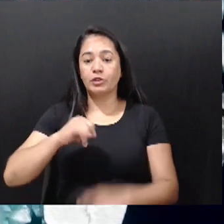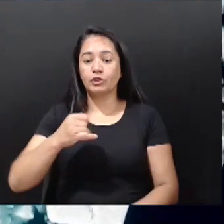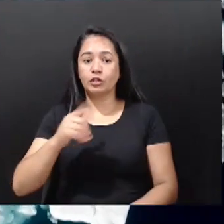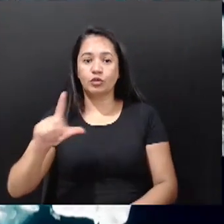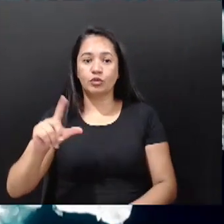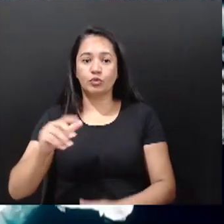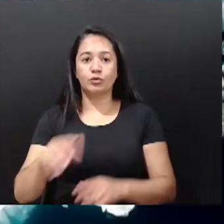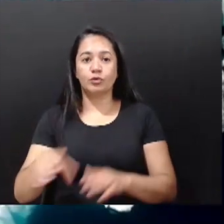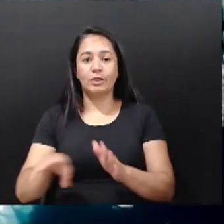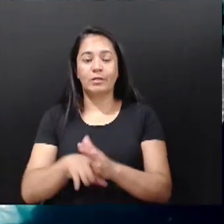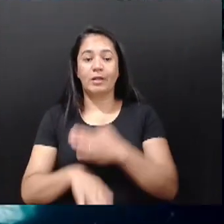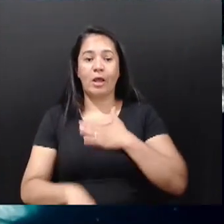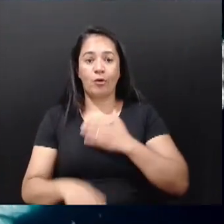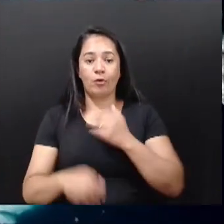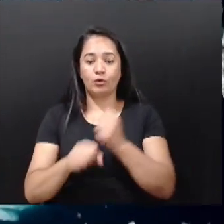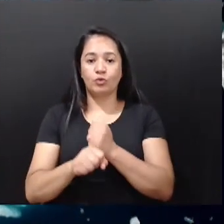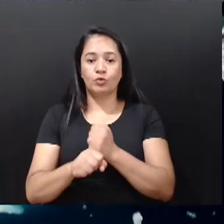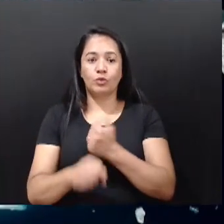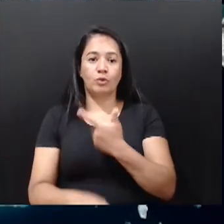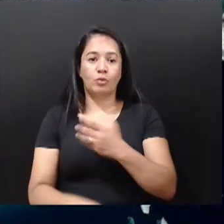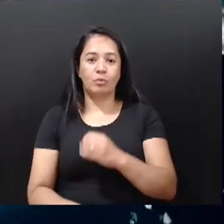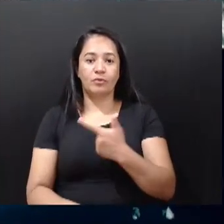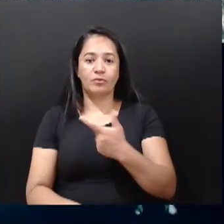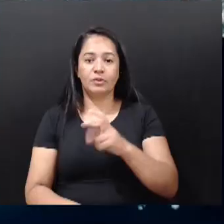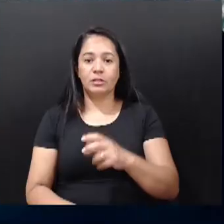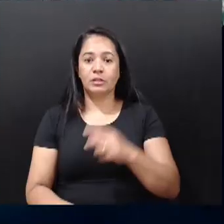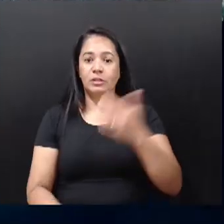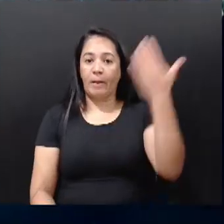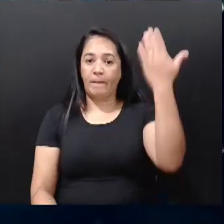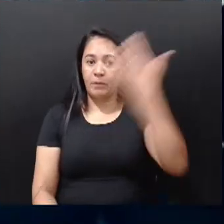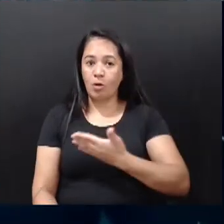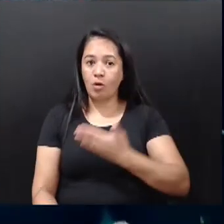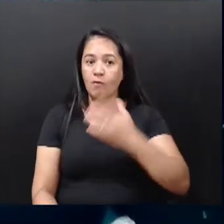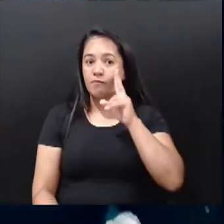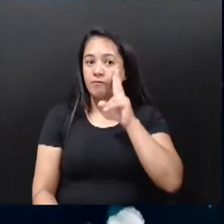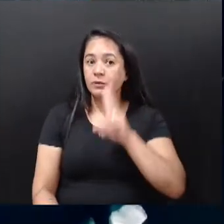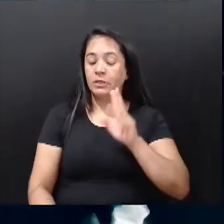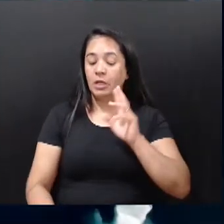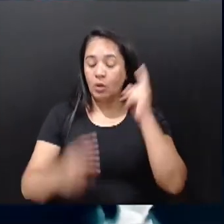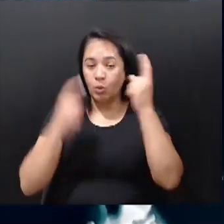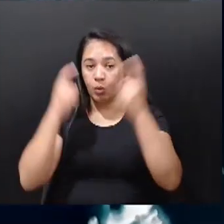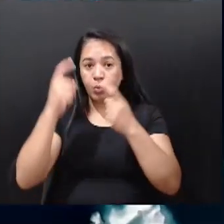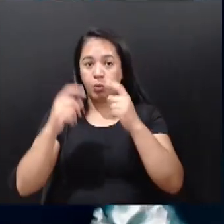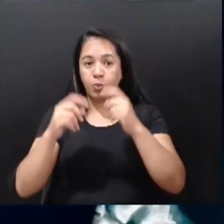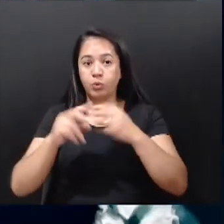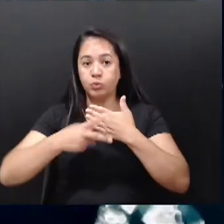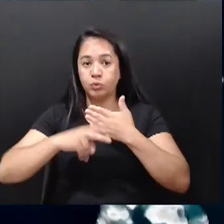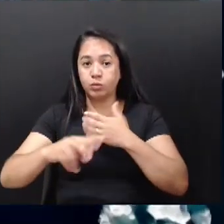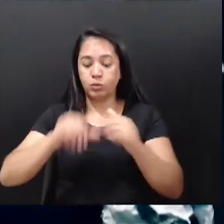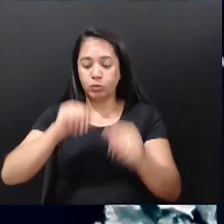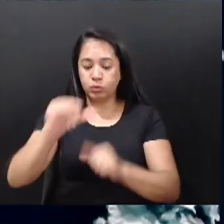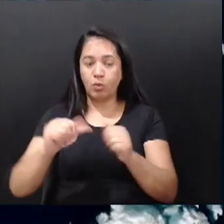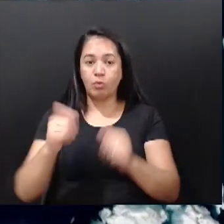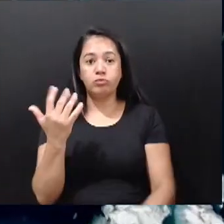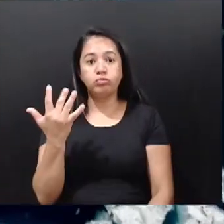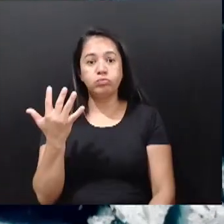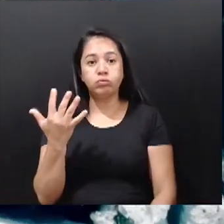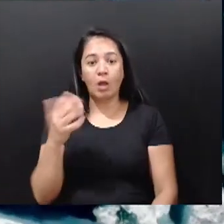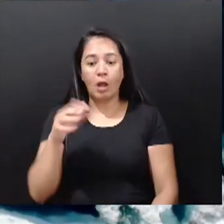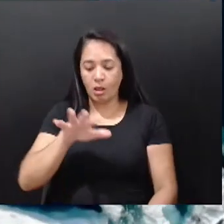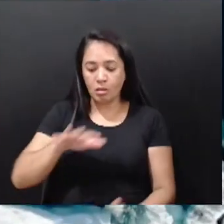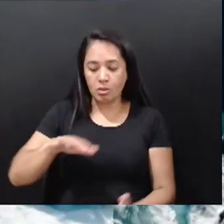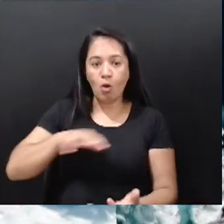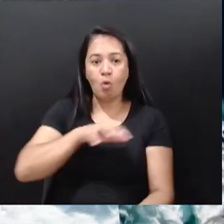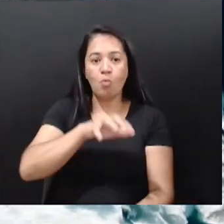O episódio é mais um sinal visível e preocupante dos efeitos das mudanças climáticas no planeta, mostrando